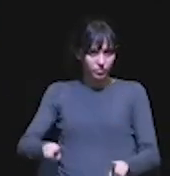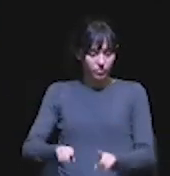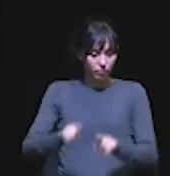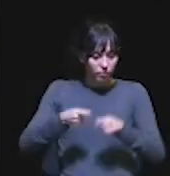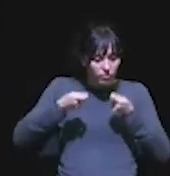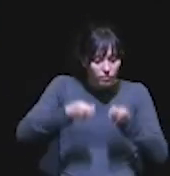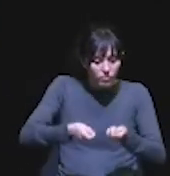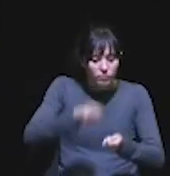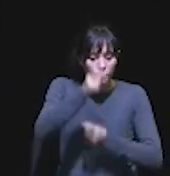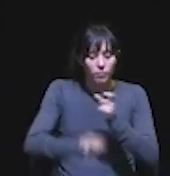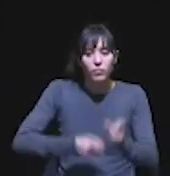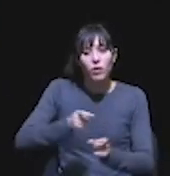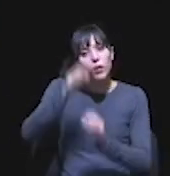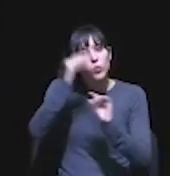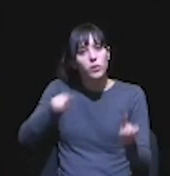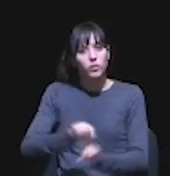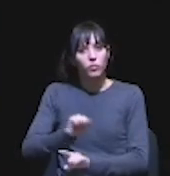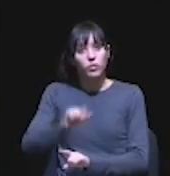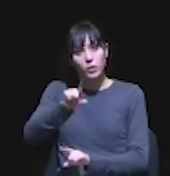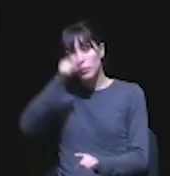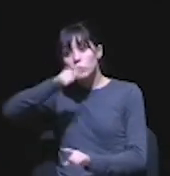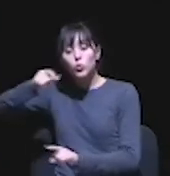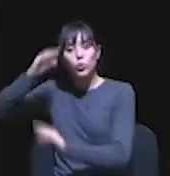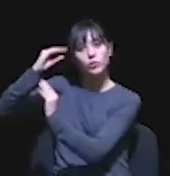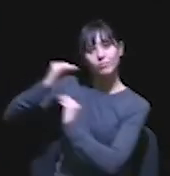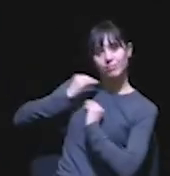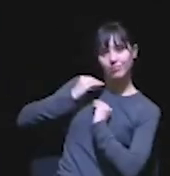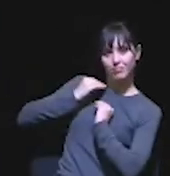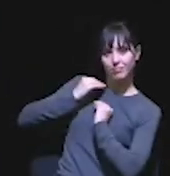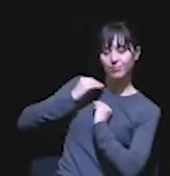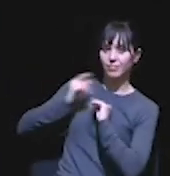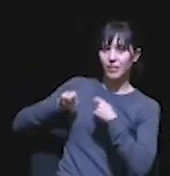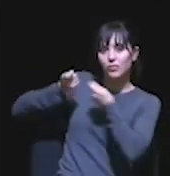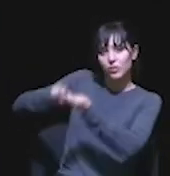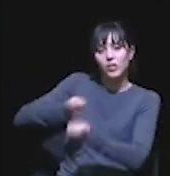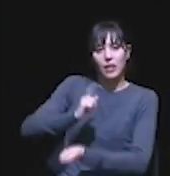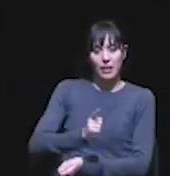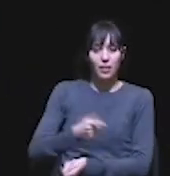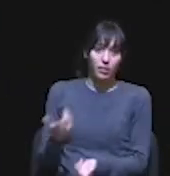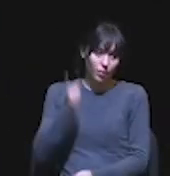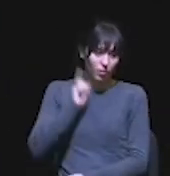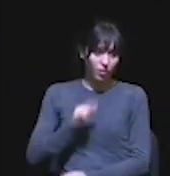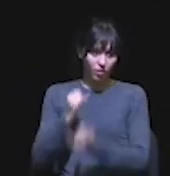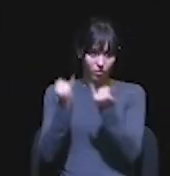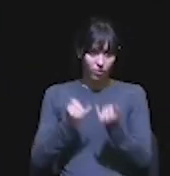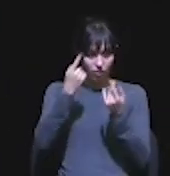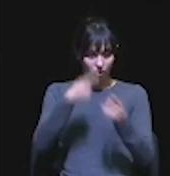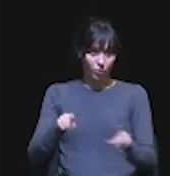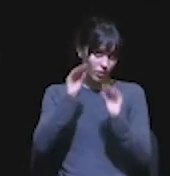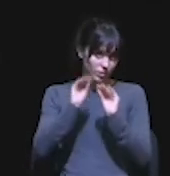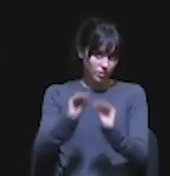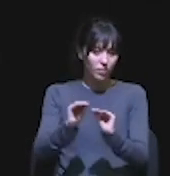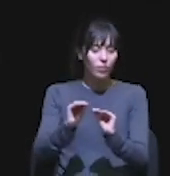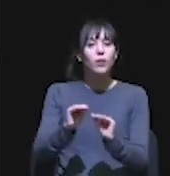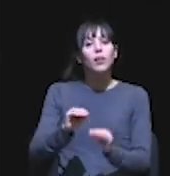na sua educação e também investir nas pessoas que asseguram a nossa educação. E por isso, nesta celebração do Dia Internacional da Educação, o LIVRE saúda